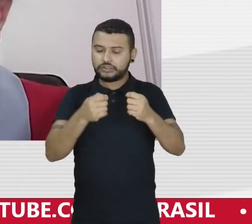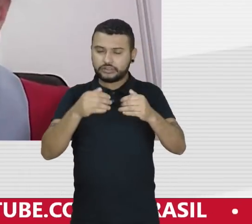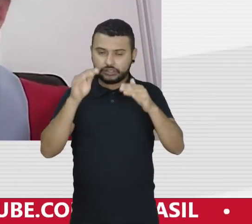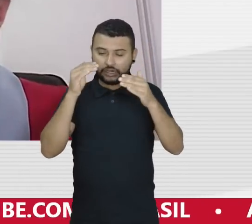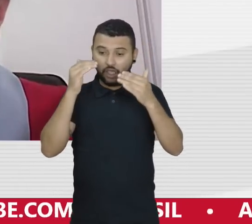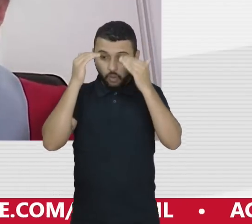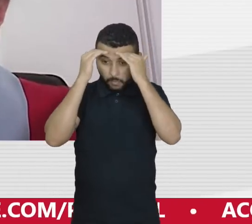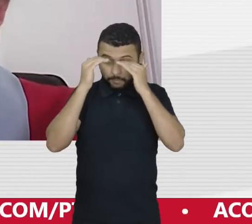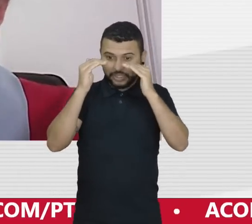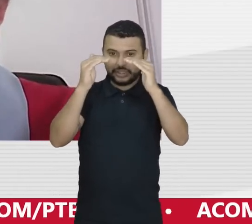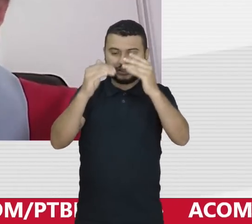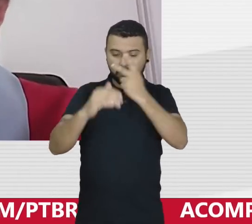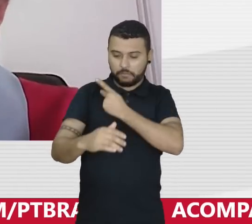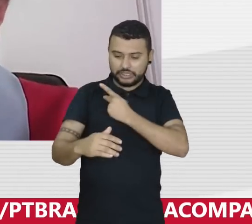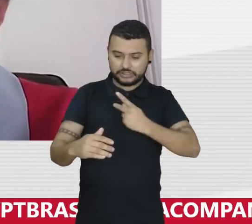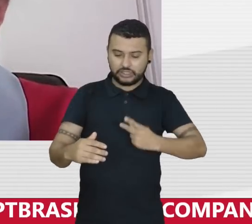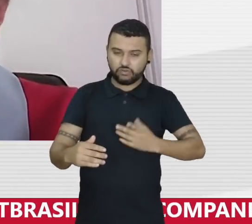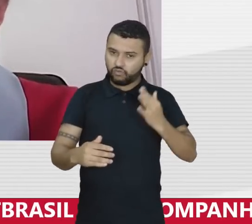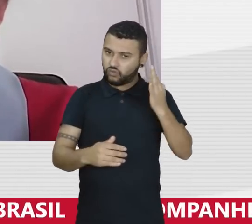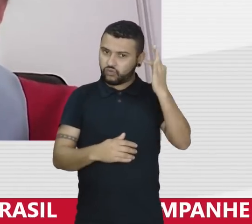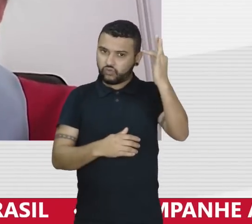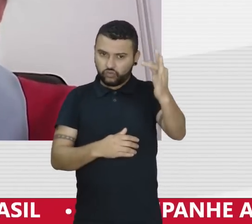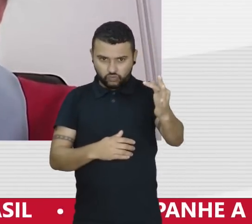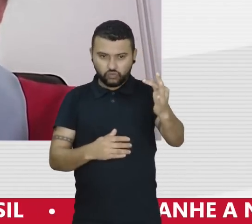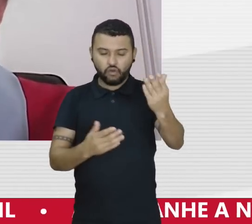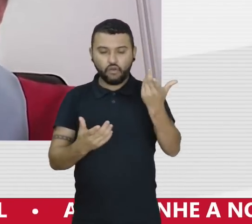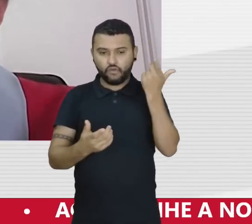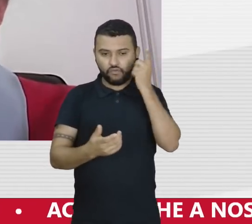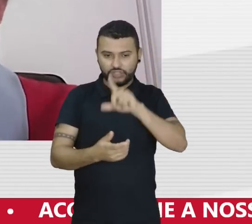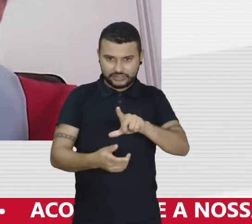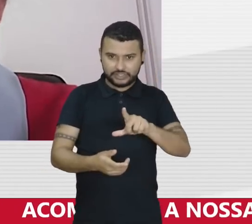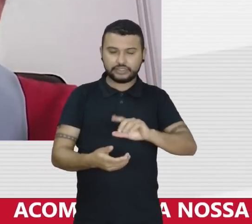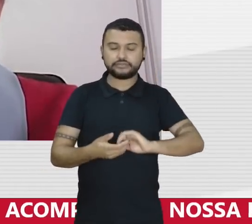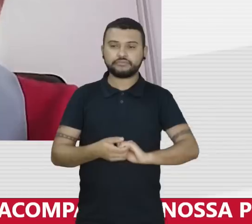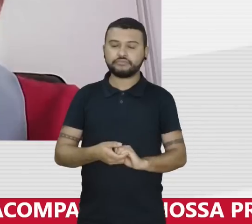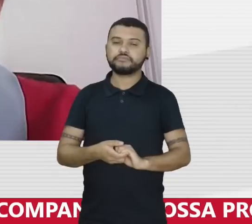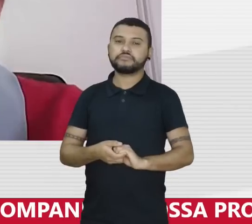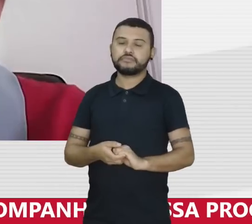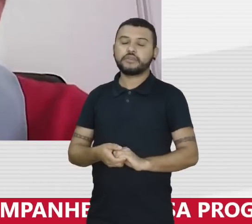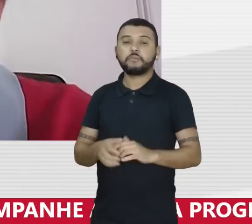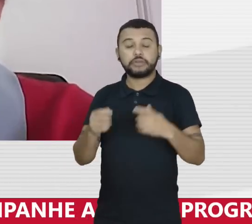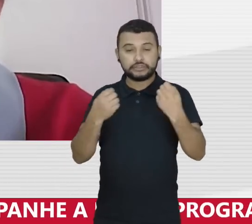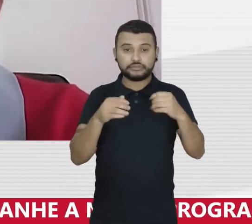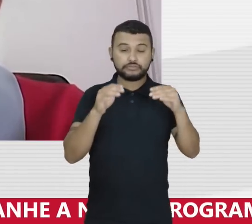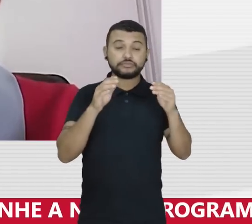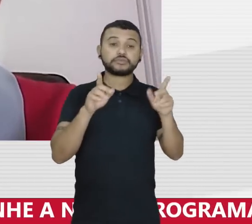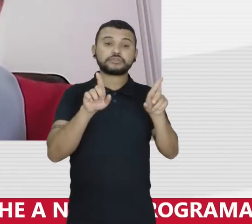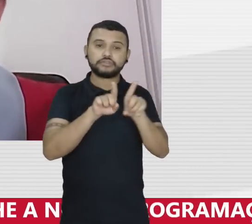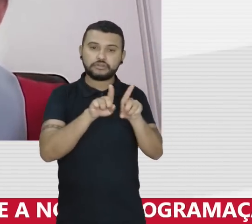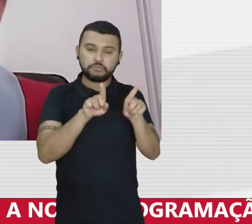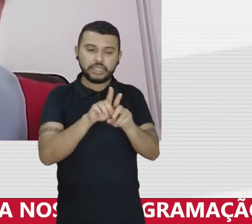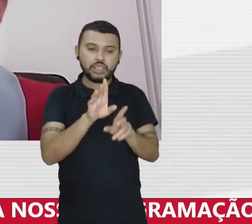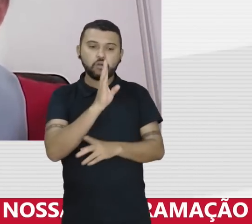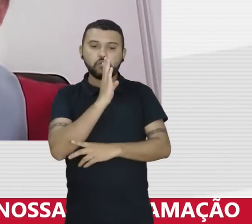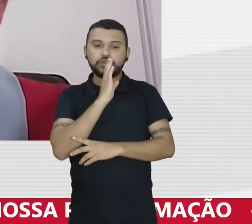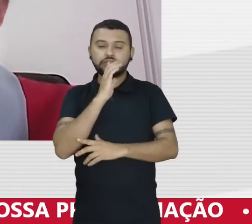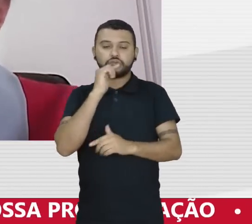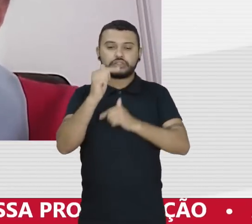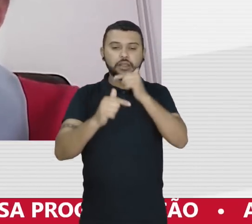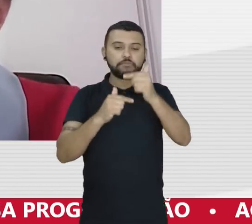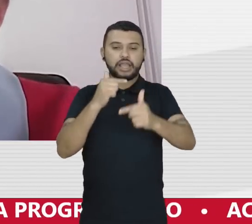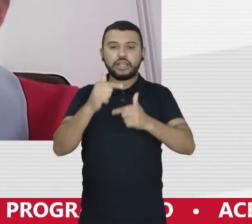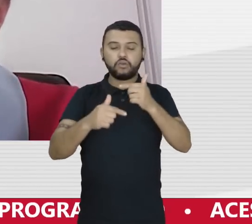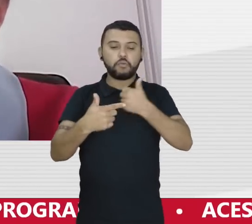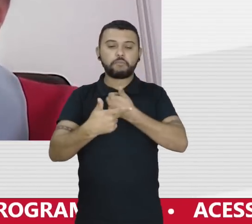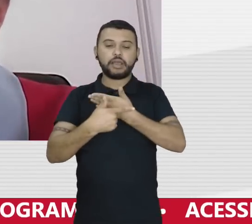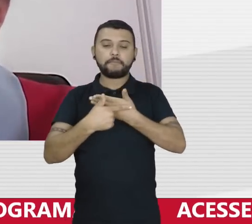para o próximo presidente da República eleito, né, que reconheçam que o seu papel não é de